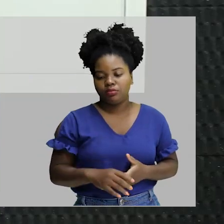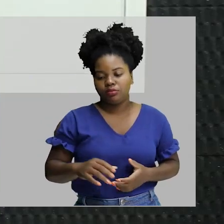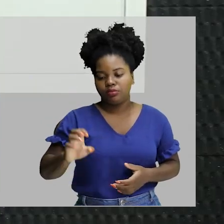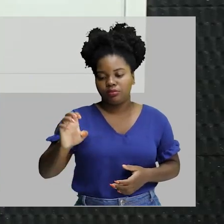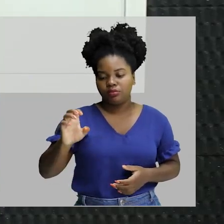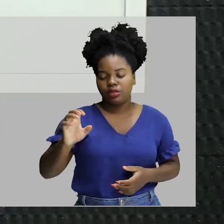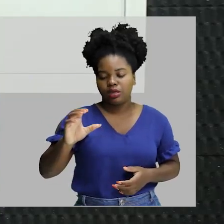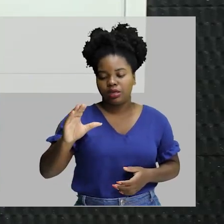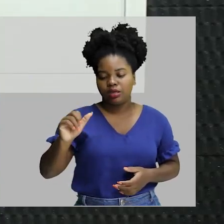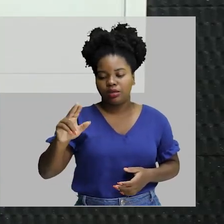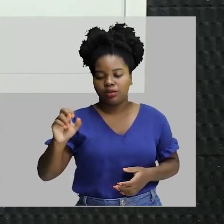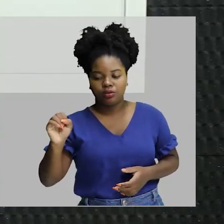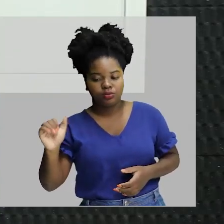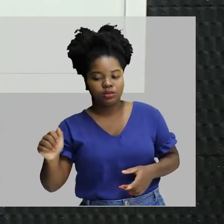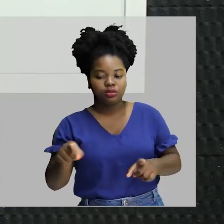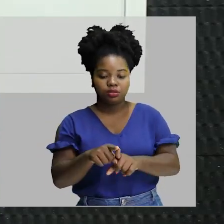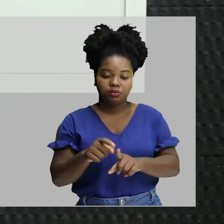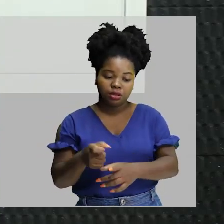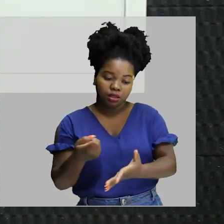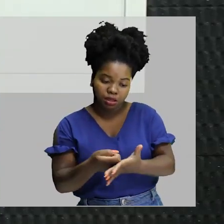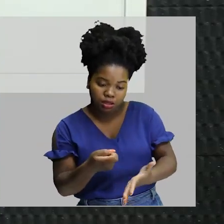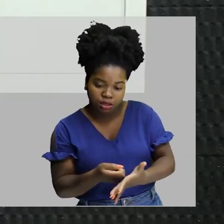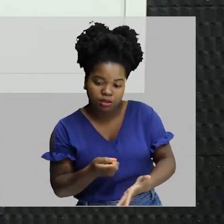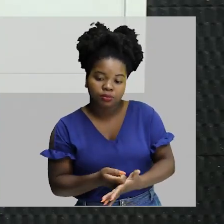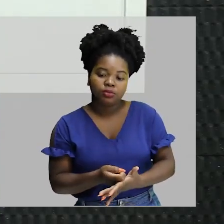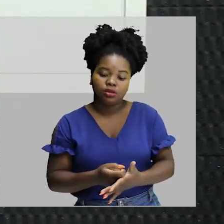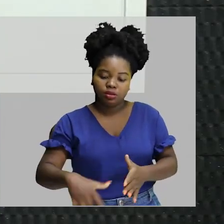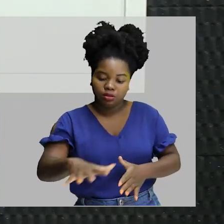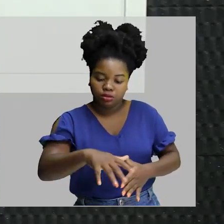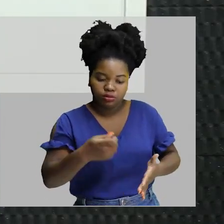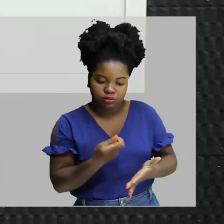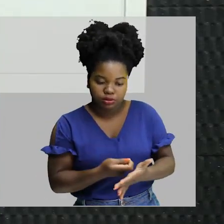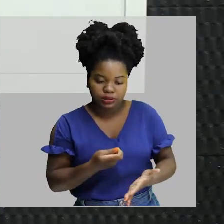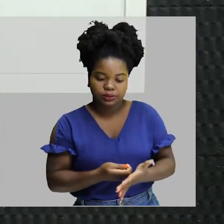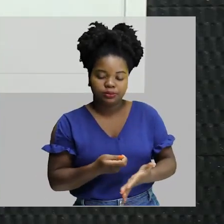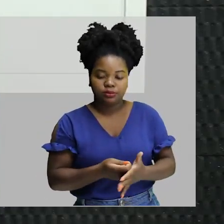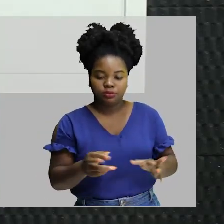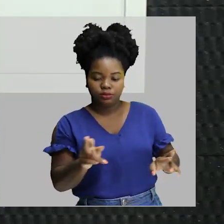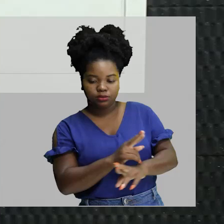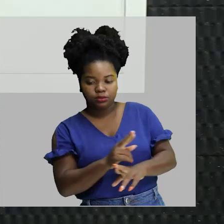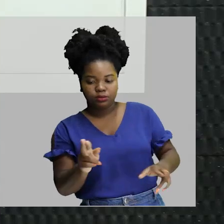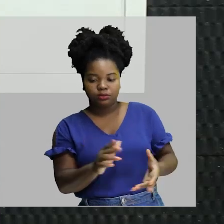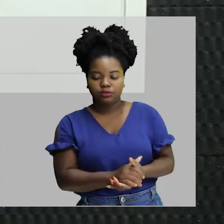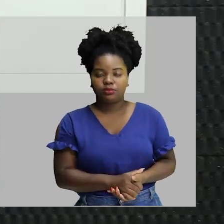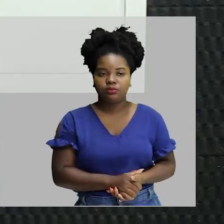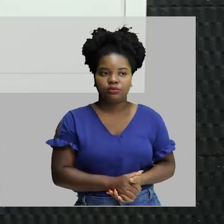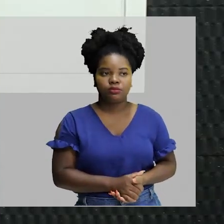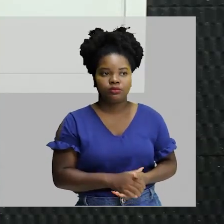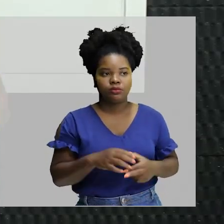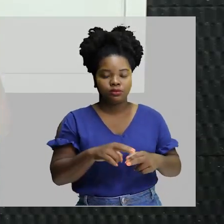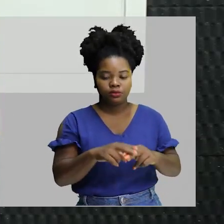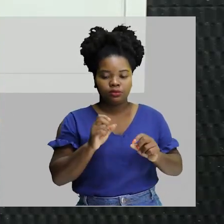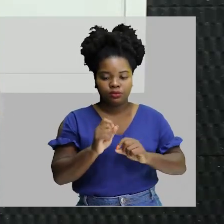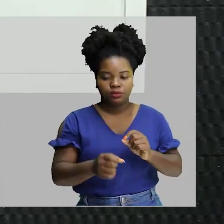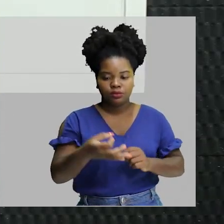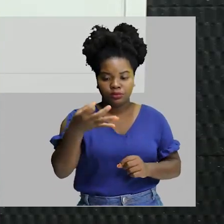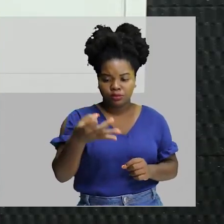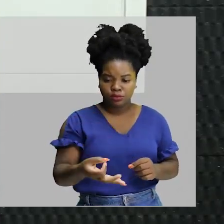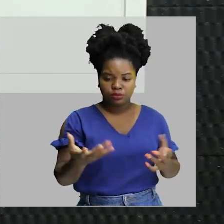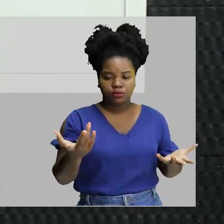ok? Ela que determina, vamos usar assim o termo, né, essa relação de causa e efeito, e de forma